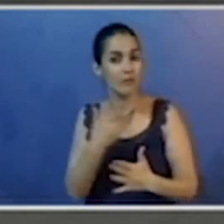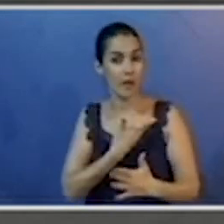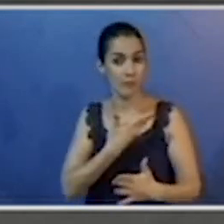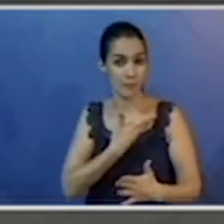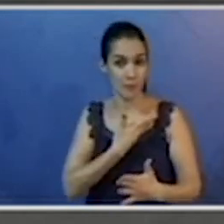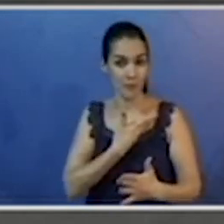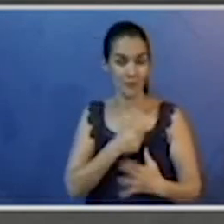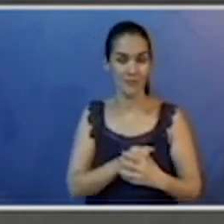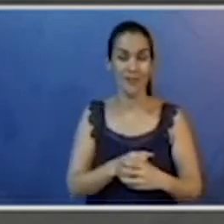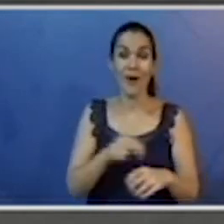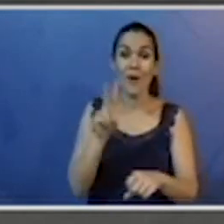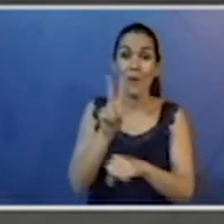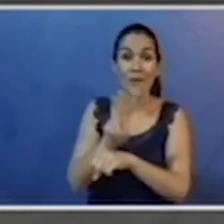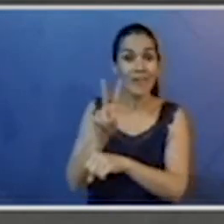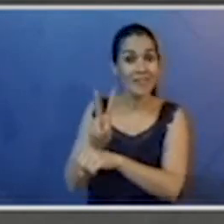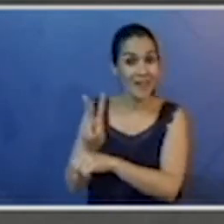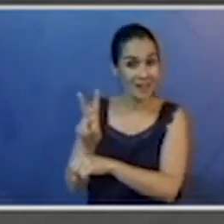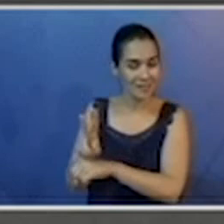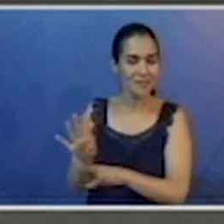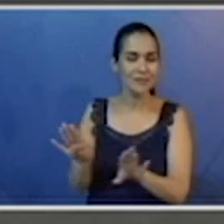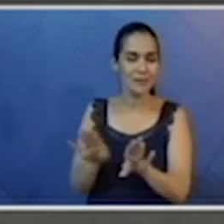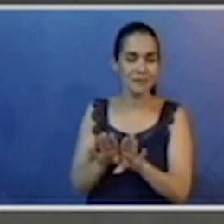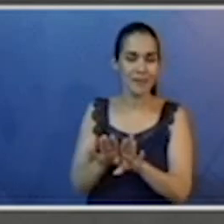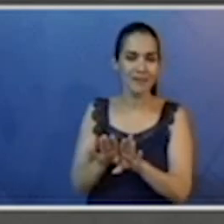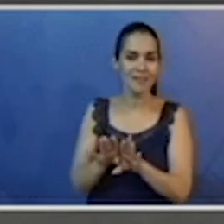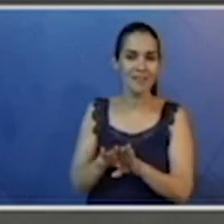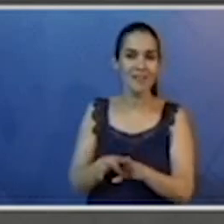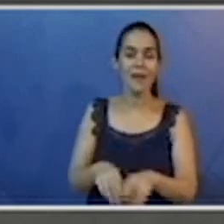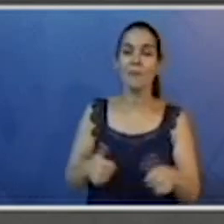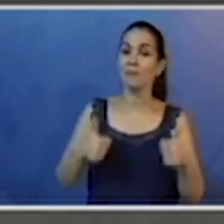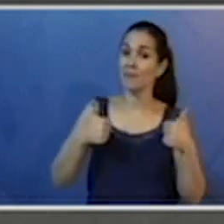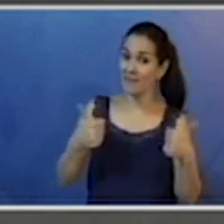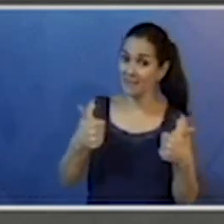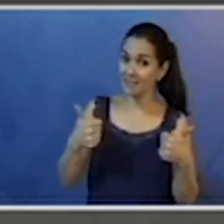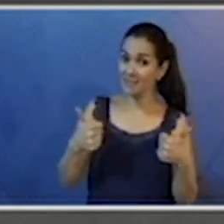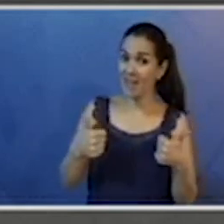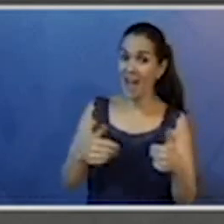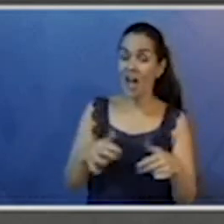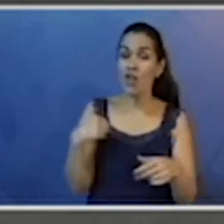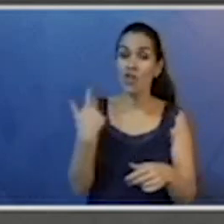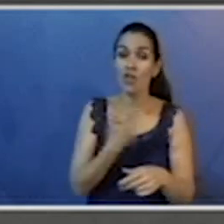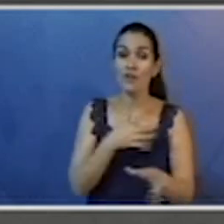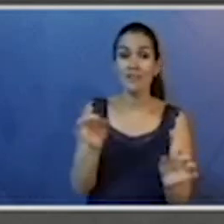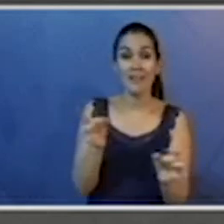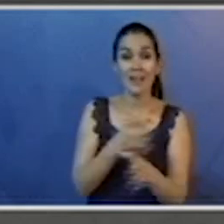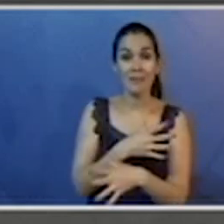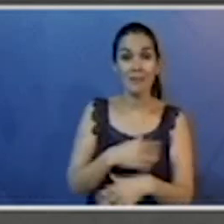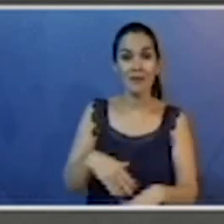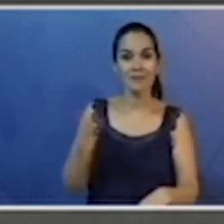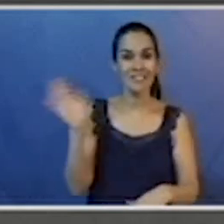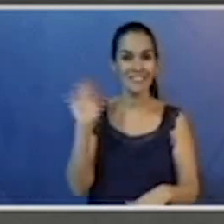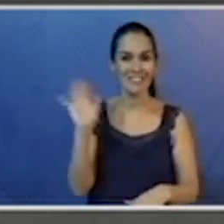certo se cuidar bom e é isso pessoal Beleza a gente fica aqui até a próxima valeu obrigado